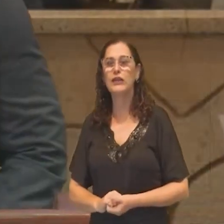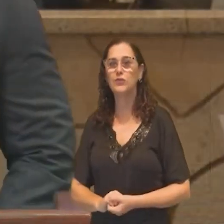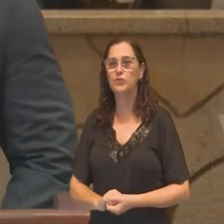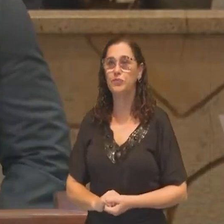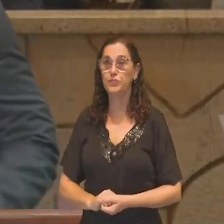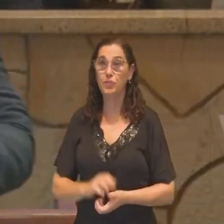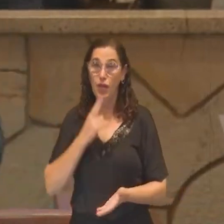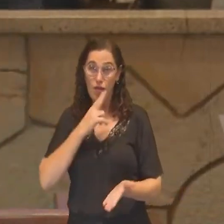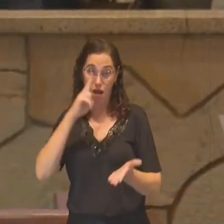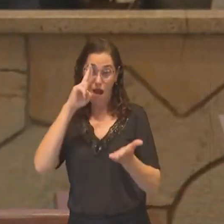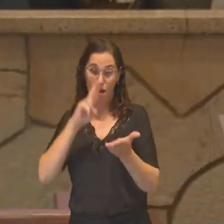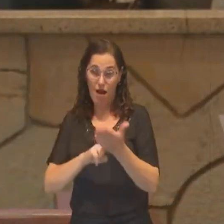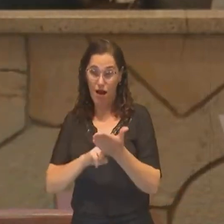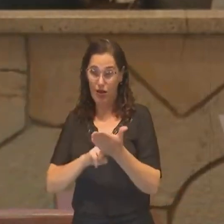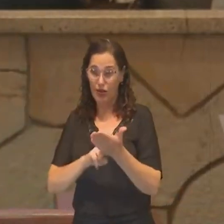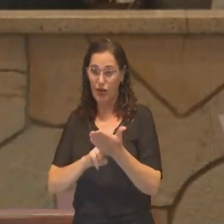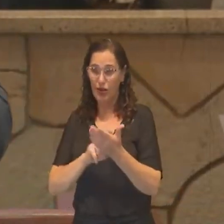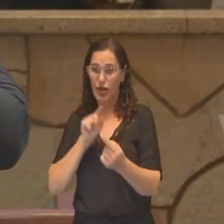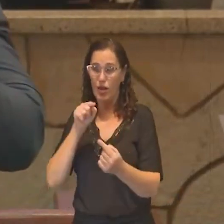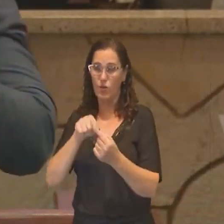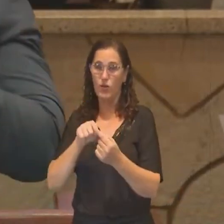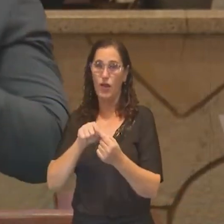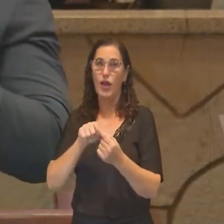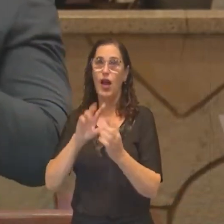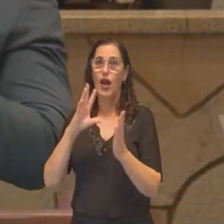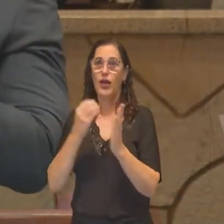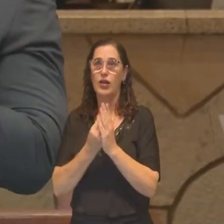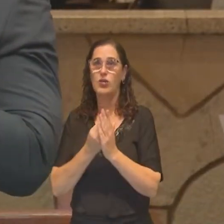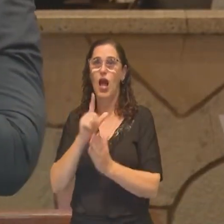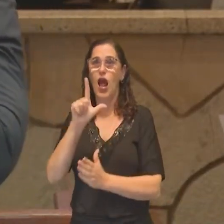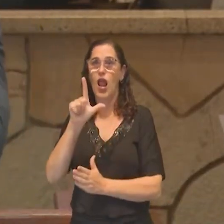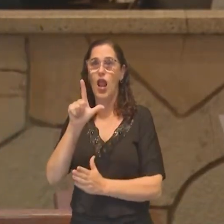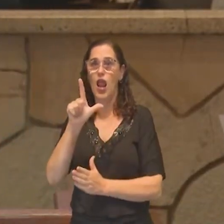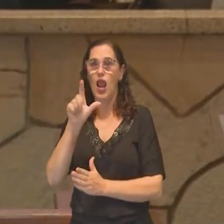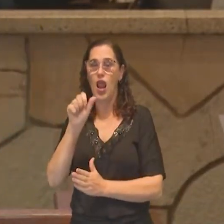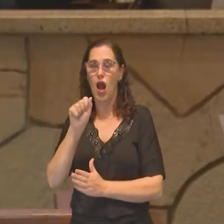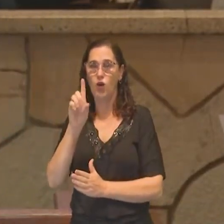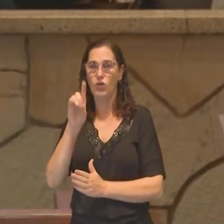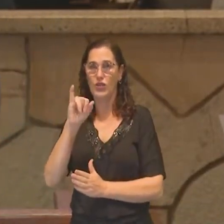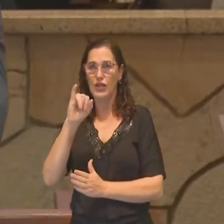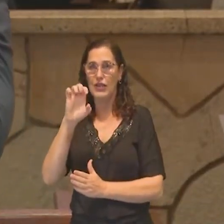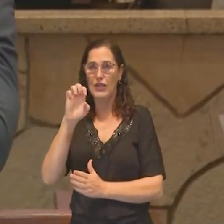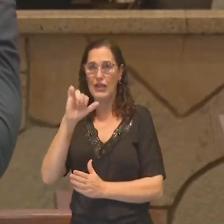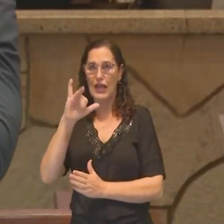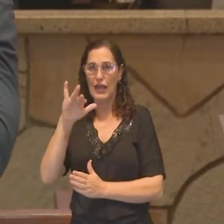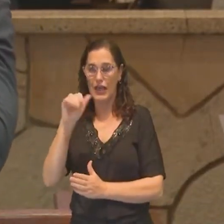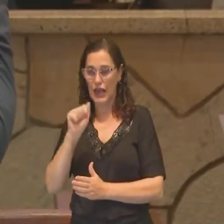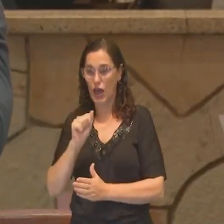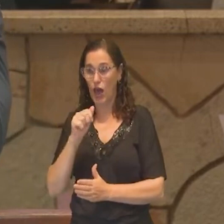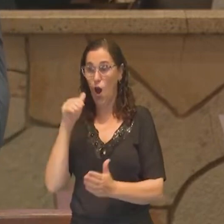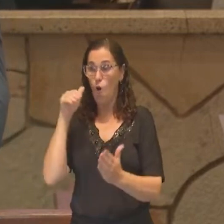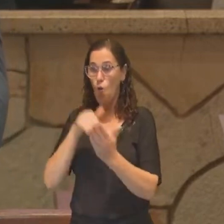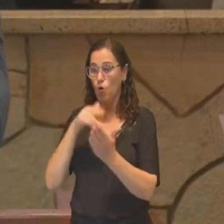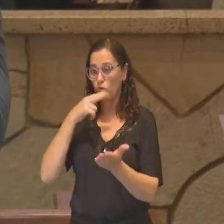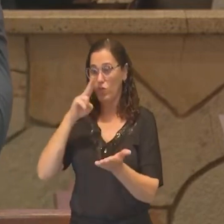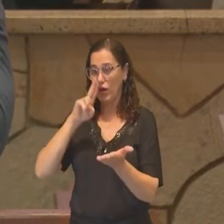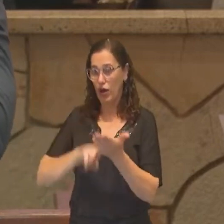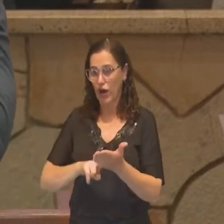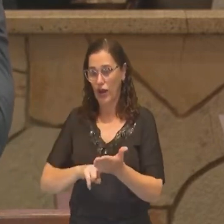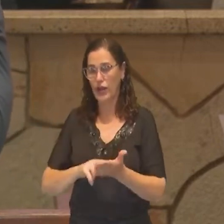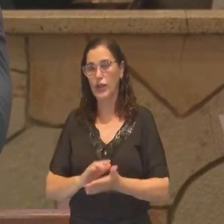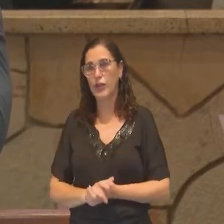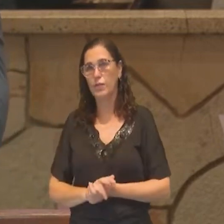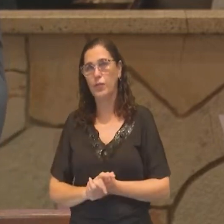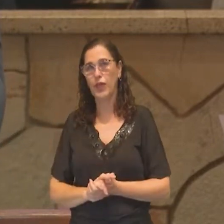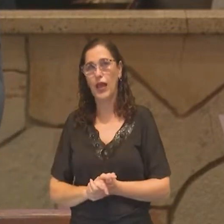Essa carta direcionada à igreja em Laodiceia é a última carta